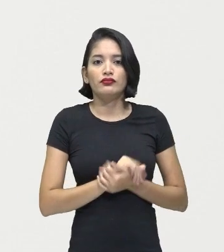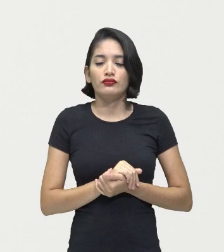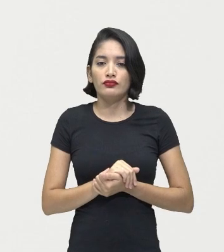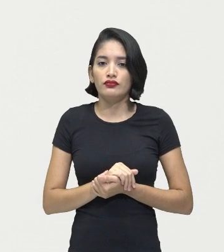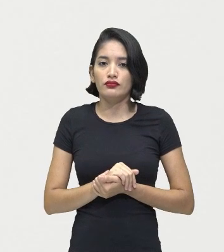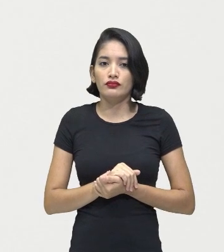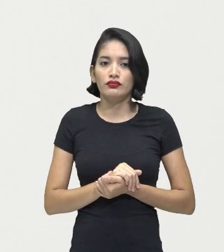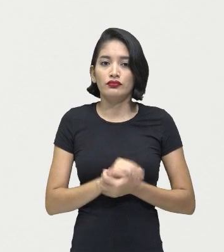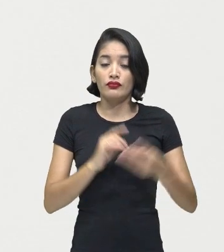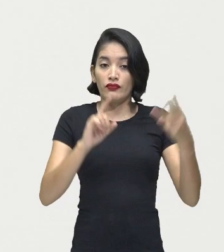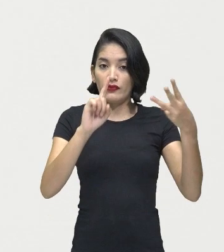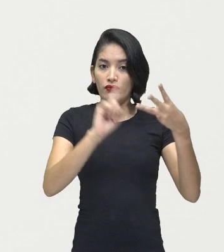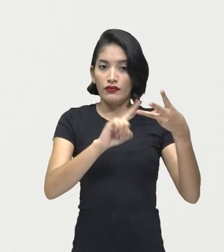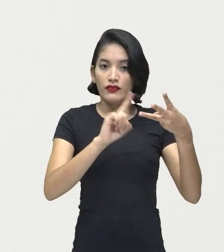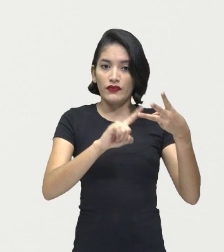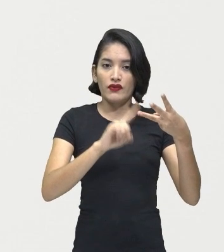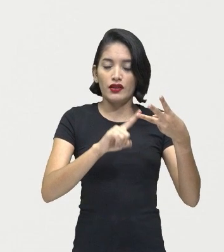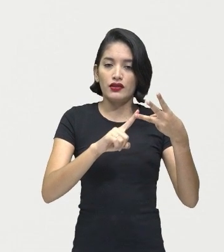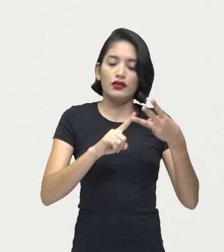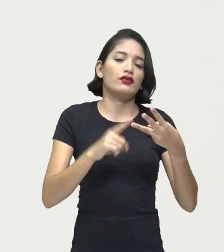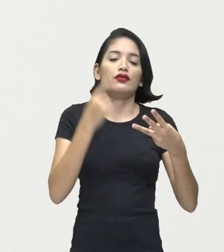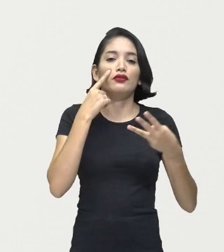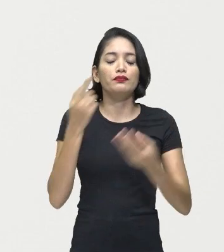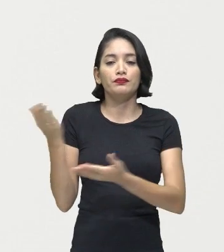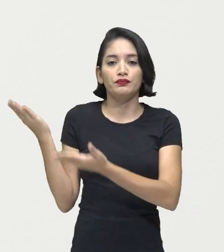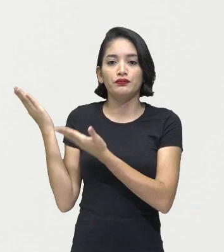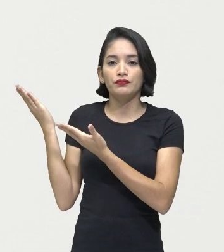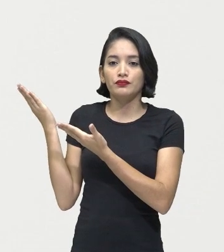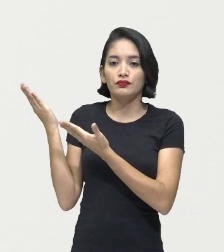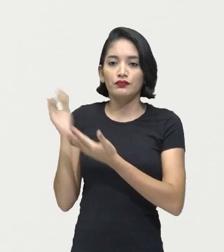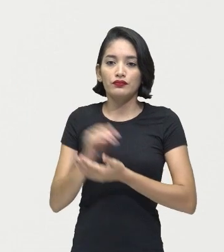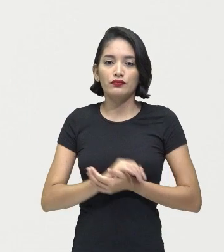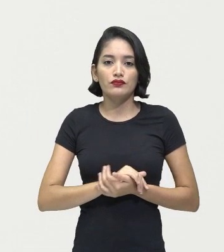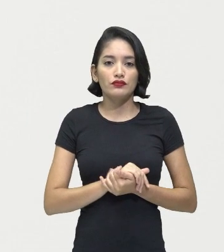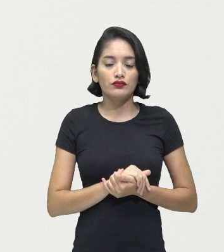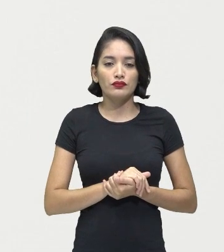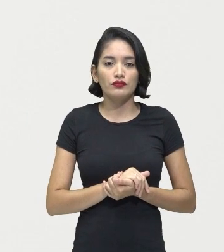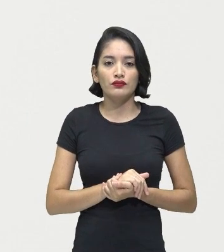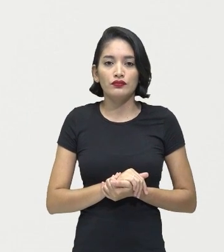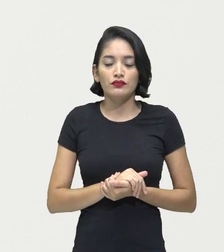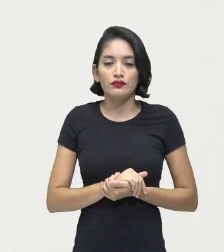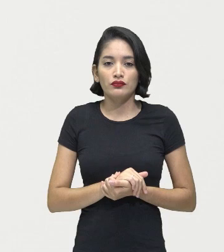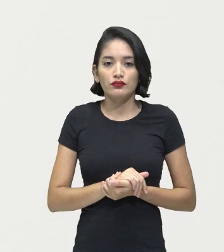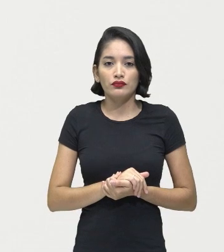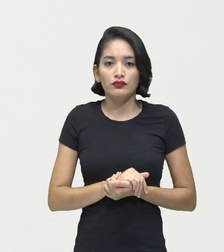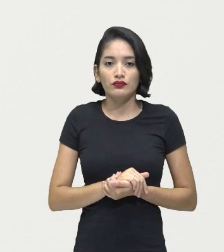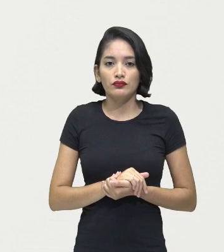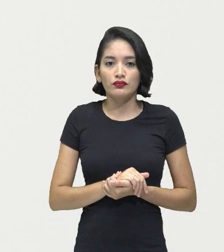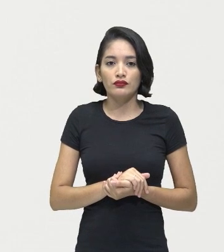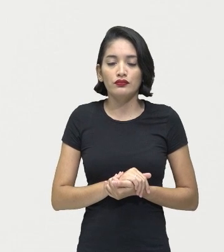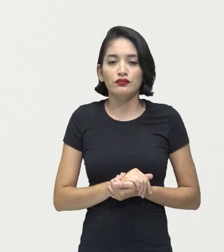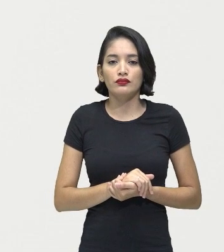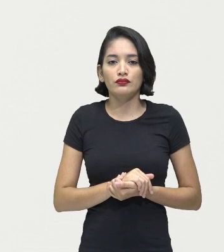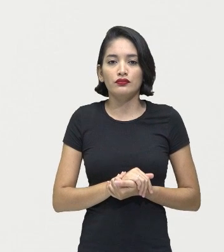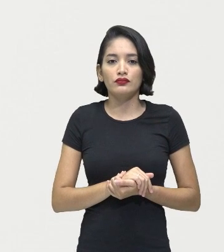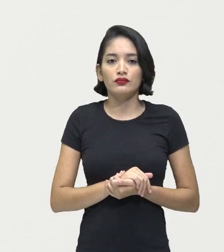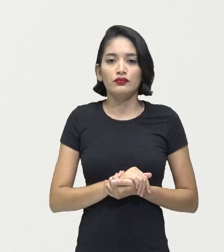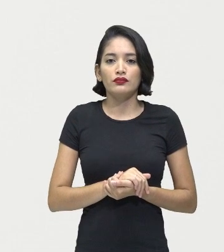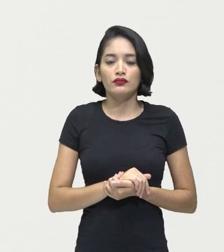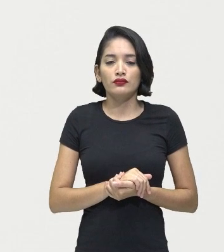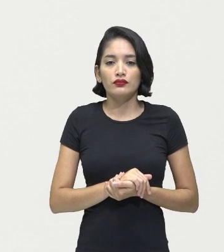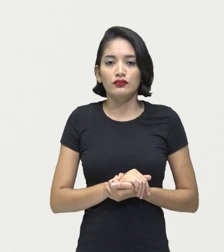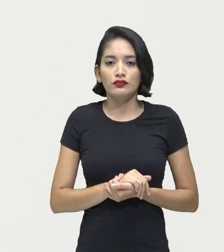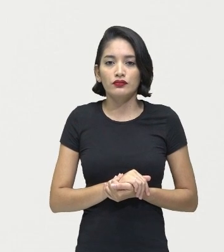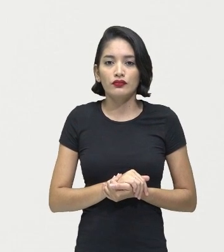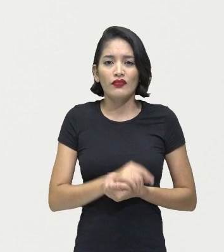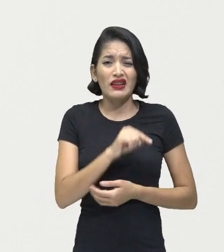alternativas, já, repetido, né? Ou, ora, quer, não entendia ou fingia